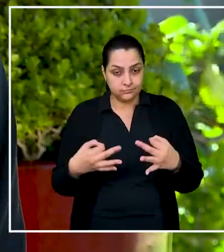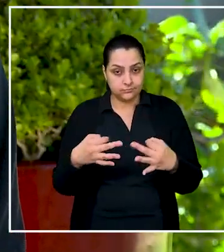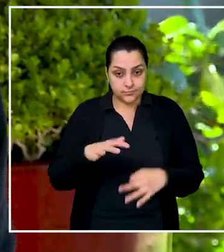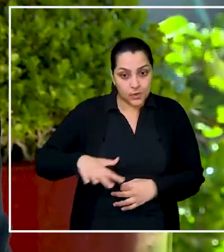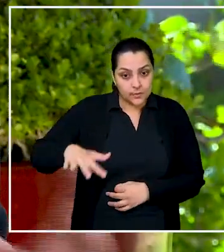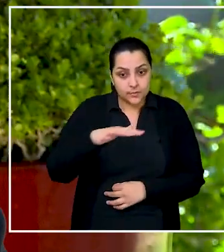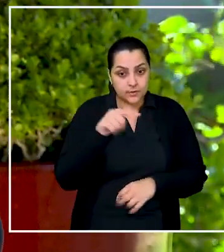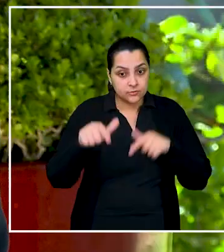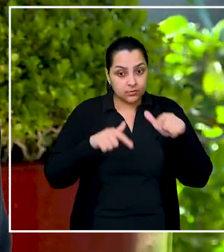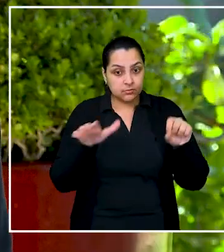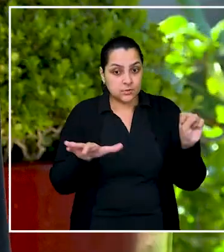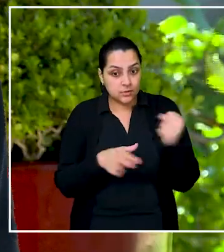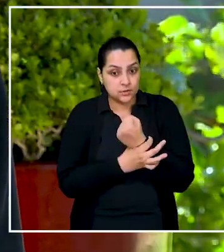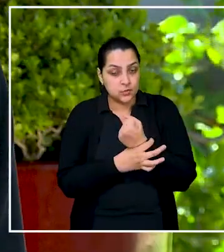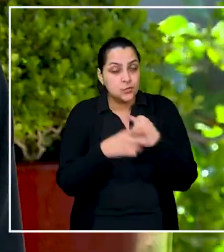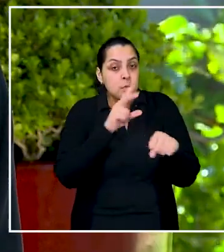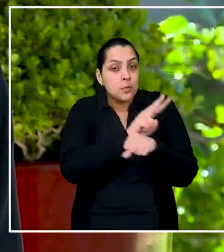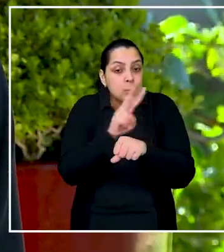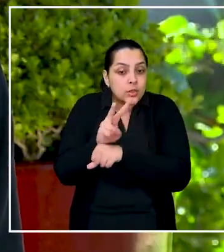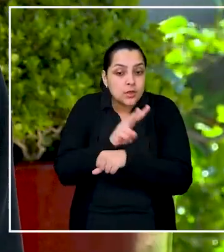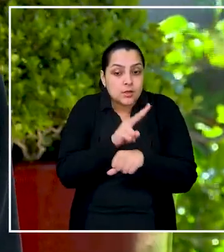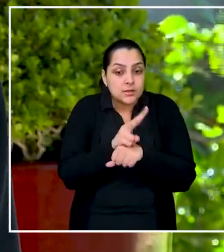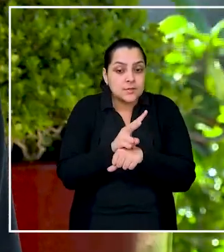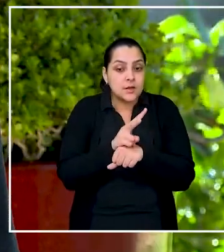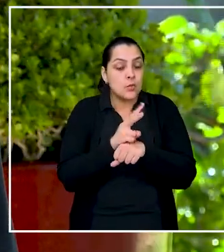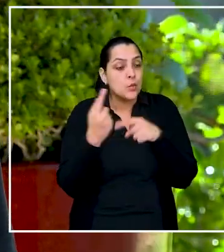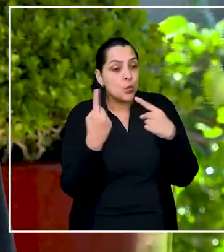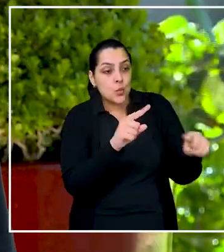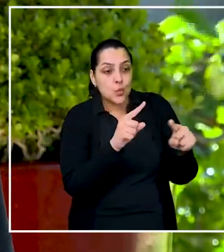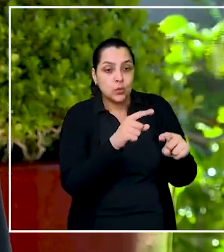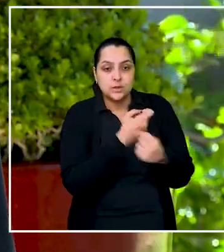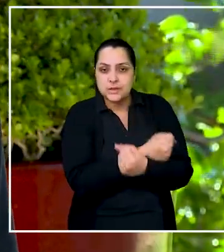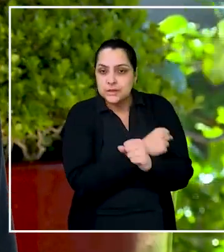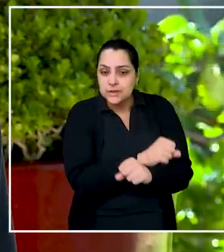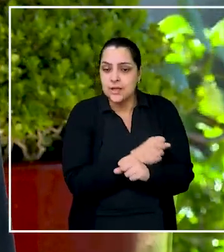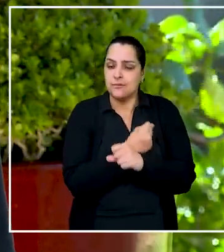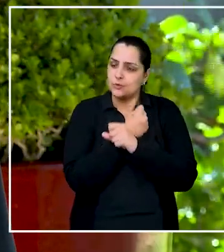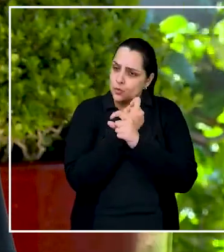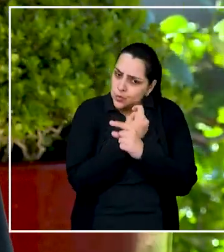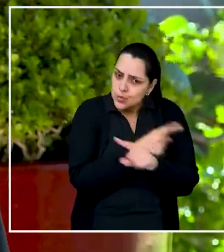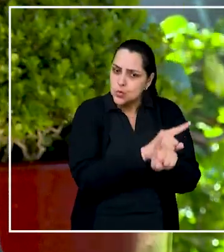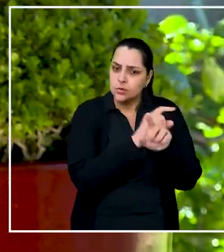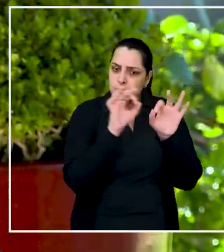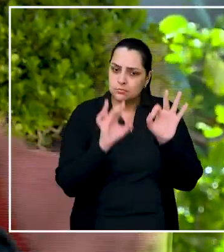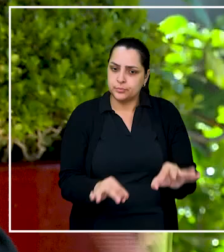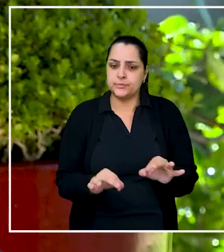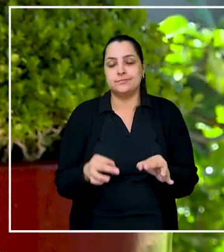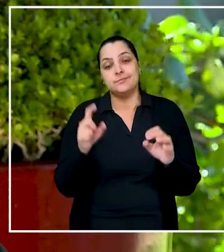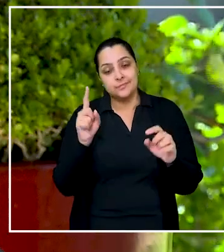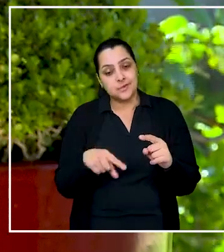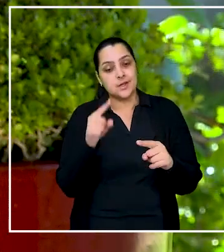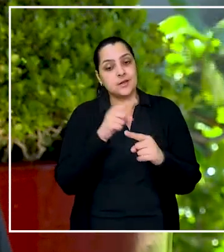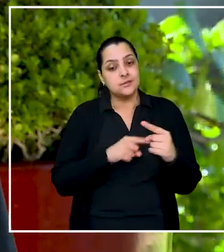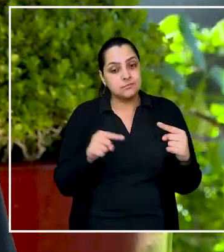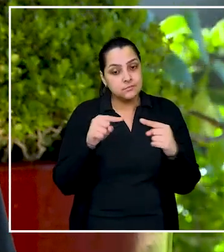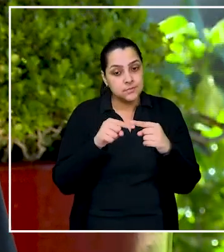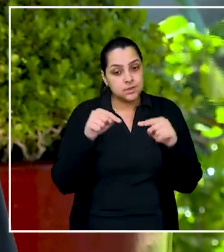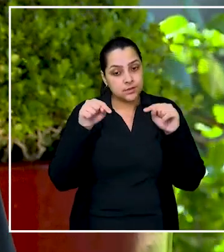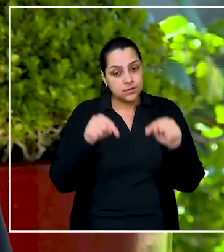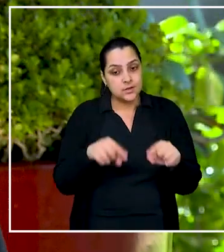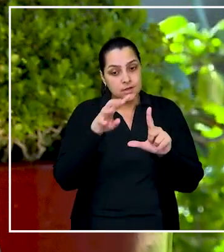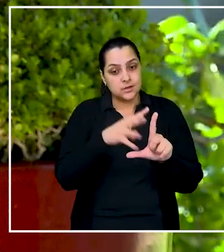não apenas um ambiente de trabalho seguro, como a proteção contra o trabalho escravo, combater o trabalho escravo, que também é uma das